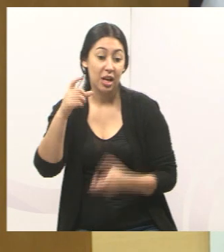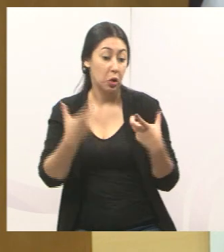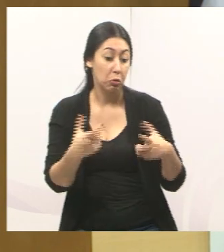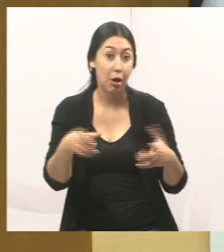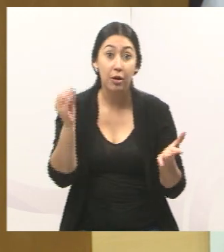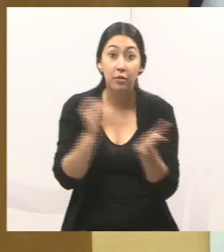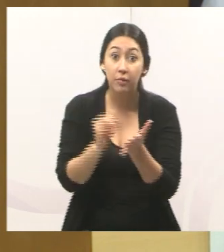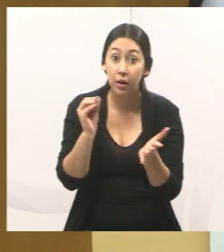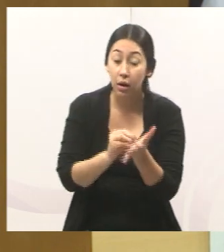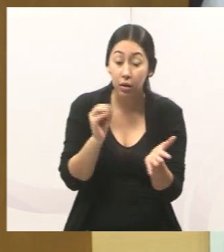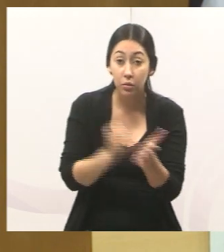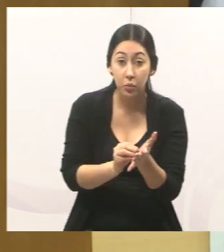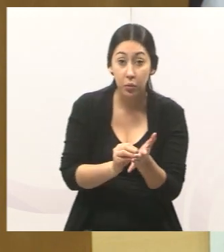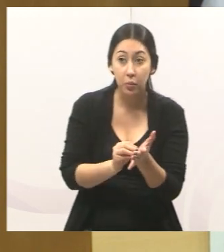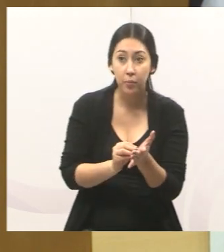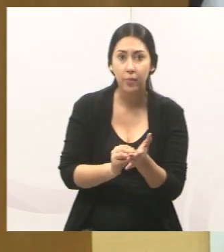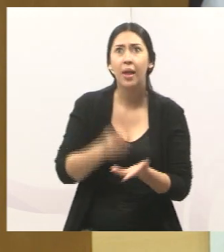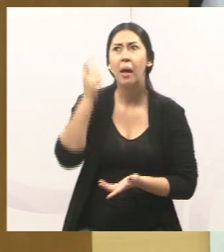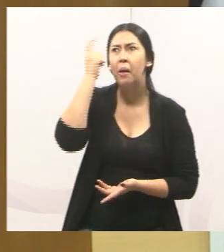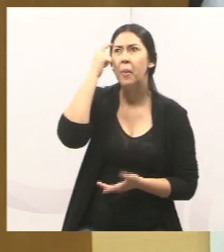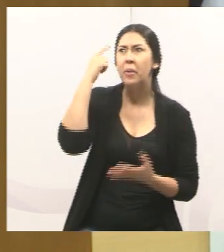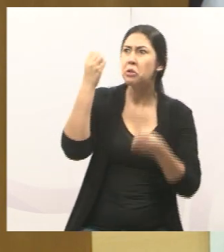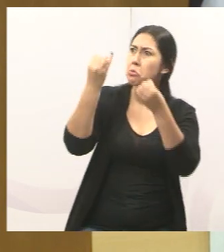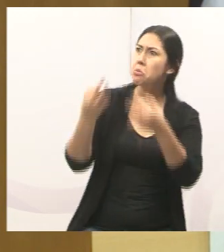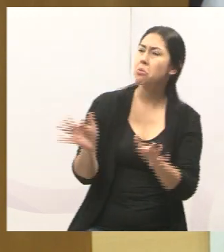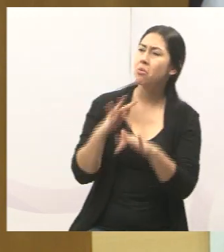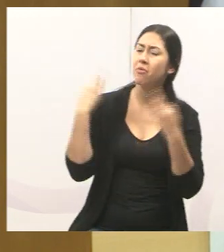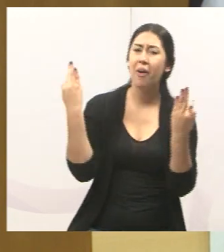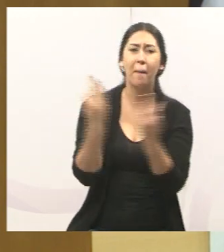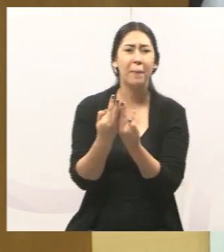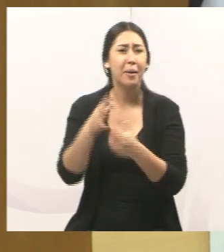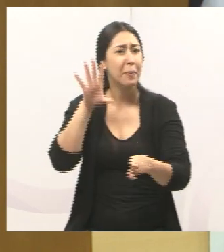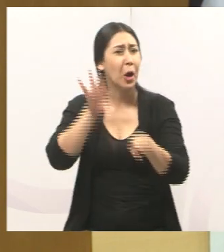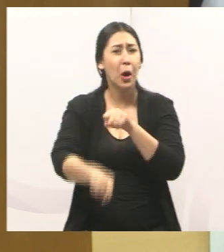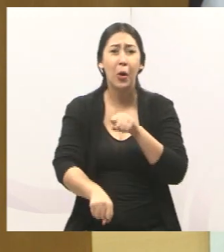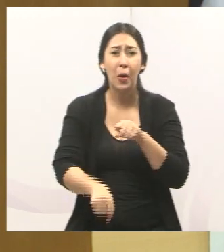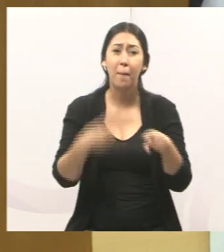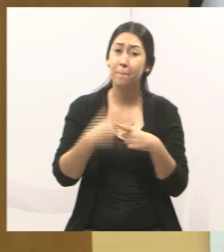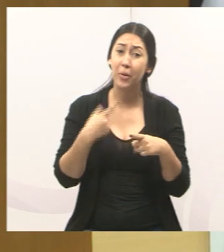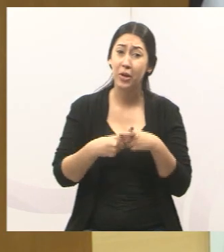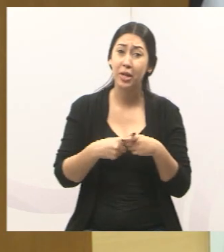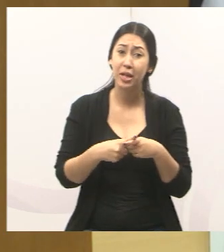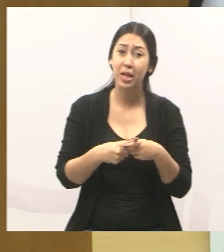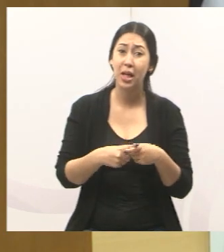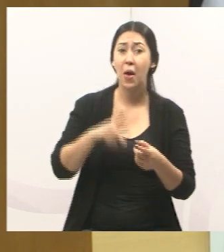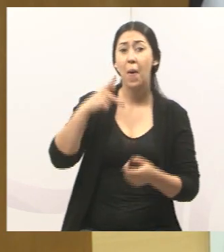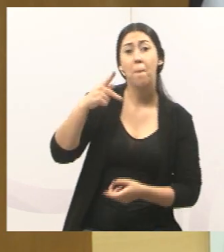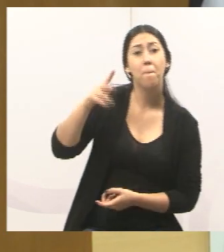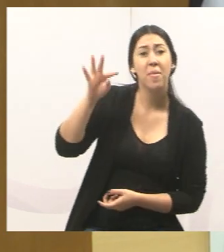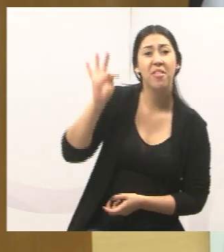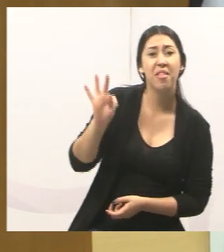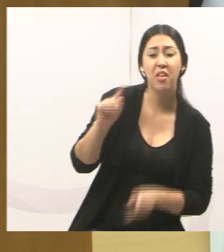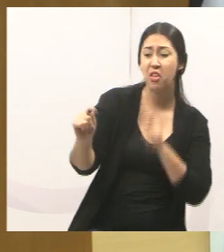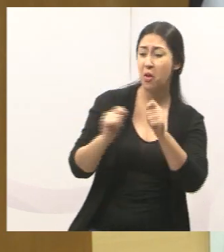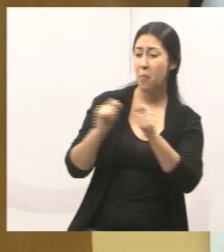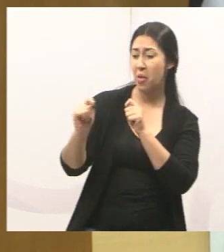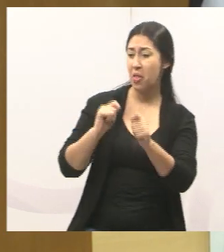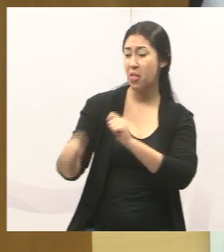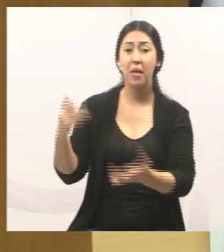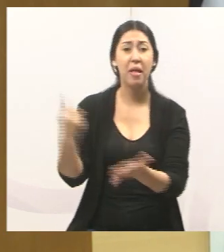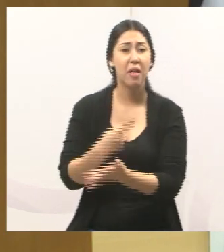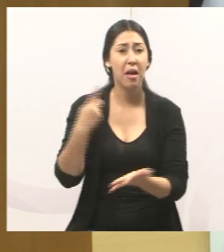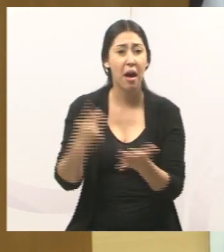criadas. Imaginem quantas famílias não foram atingidas por essa má gestão do PT fez na nossa